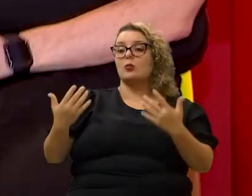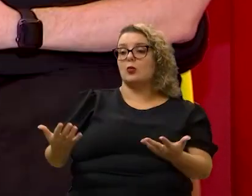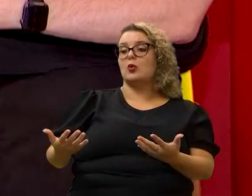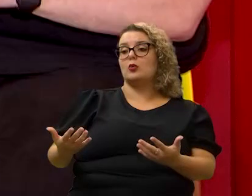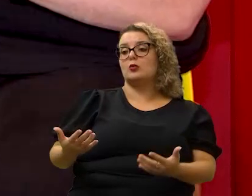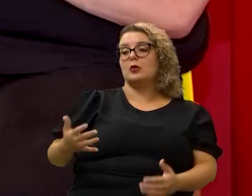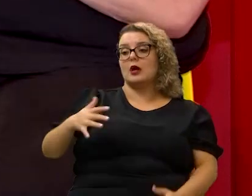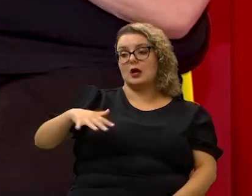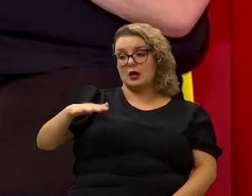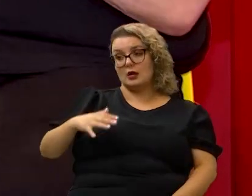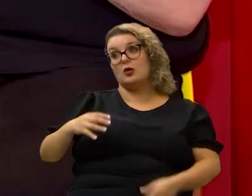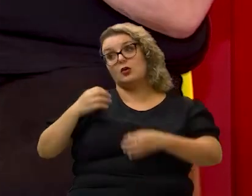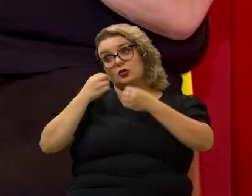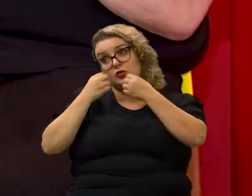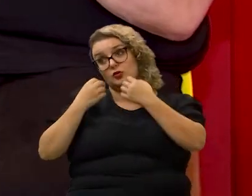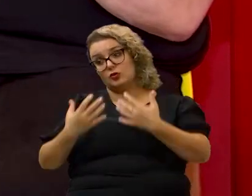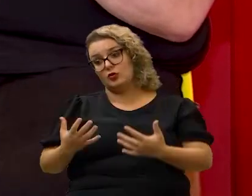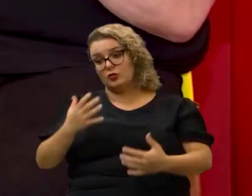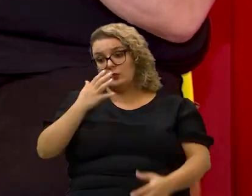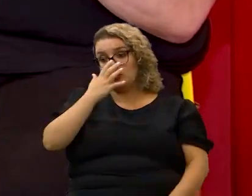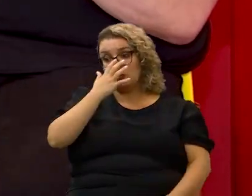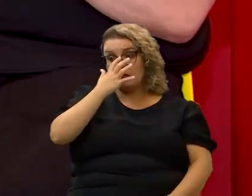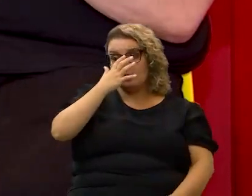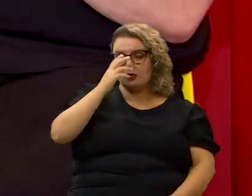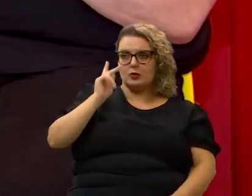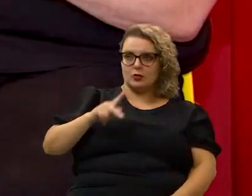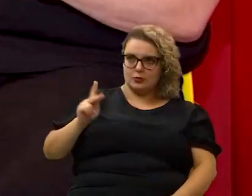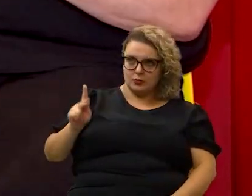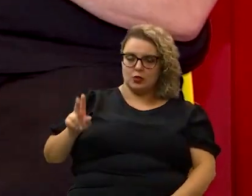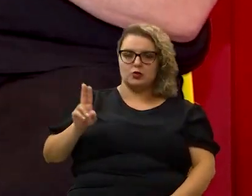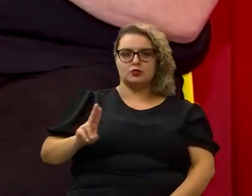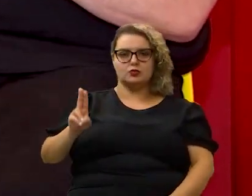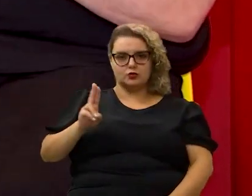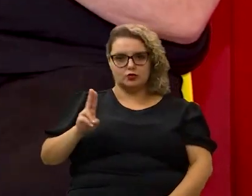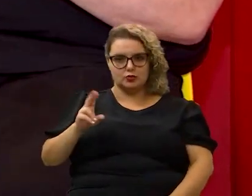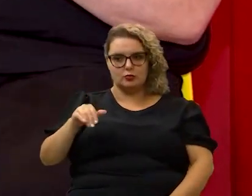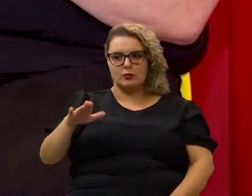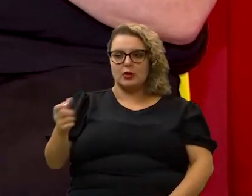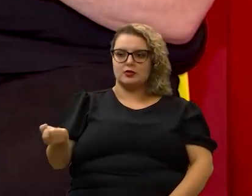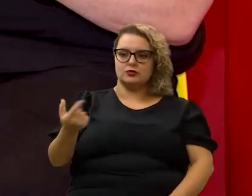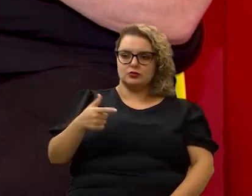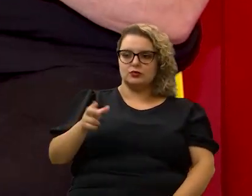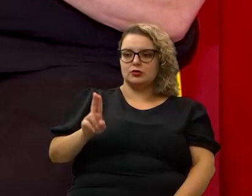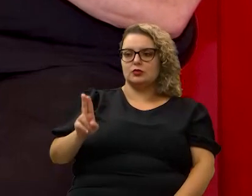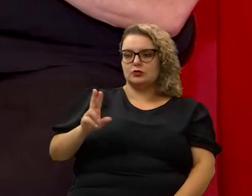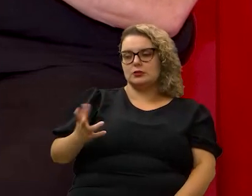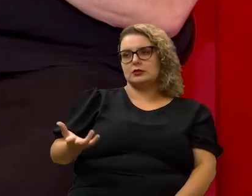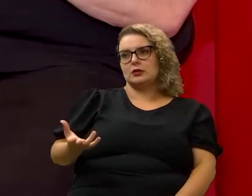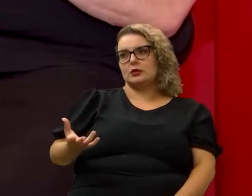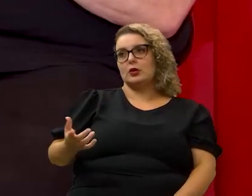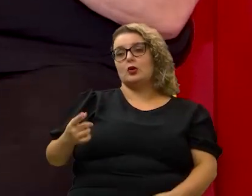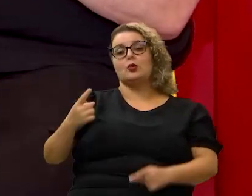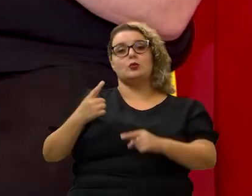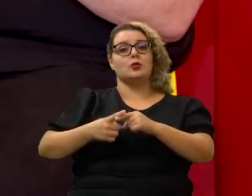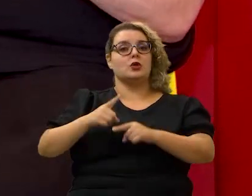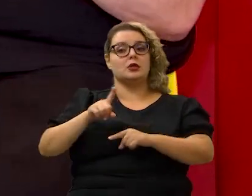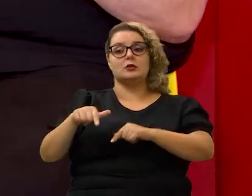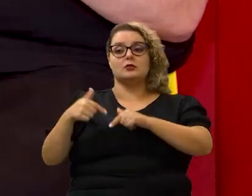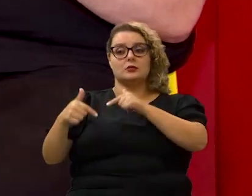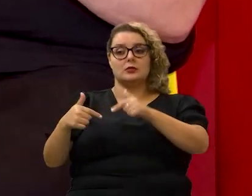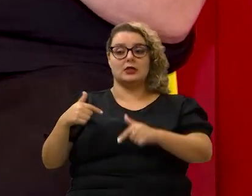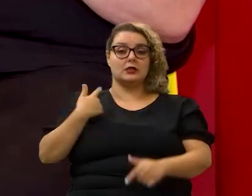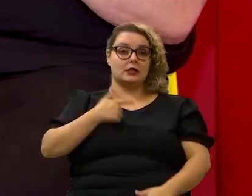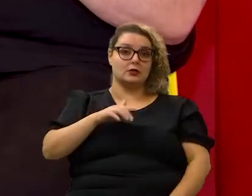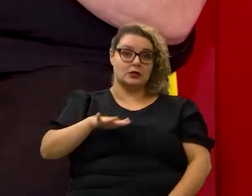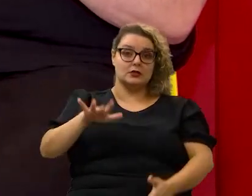Bom, o lado bom, assim, a gente tem os professores usando, né, mais do que os alunos ainda. Porque a gente não trabalha, pelo